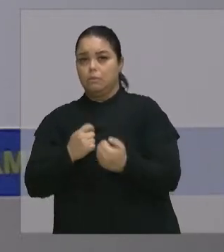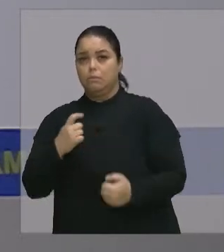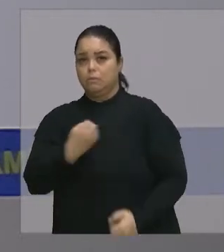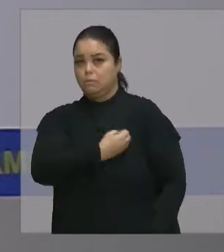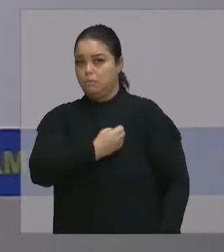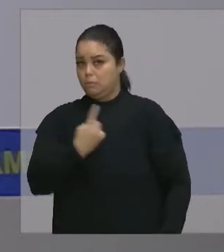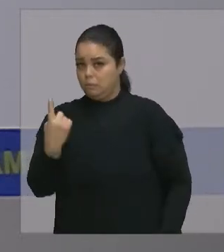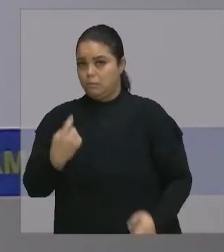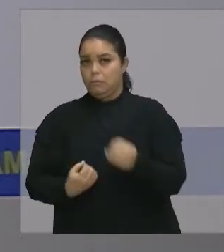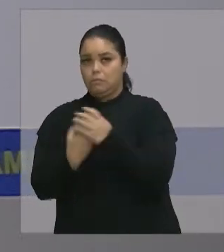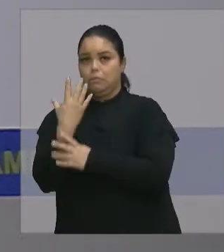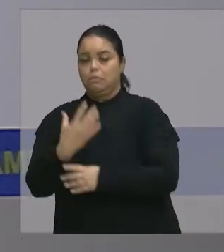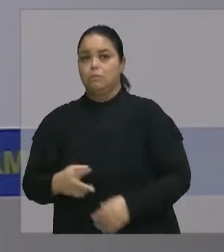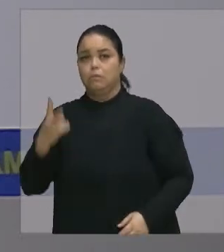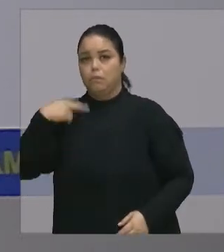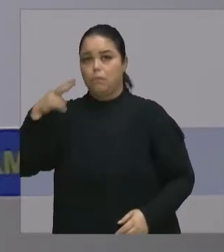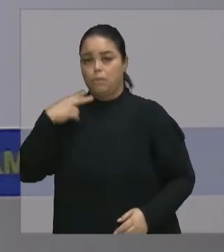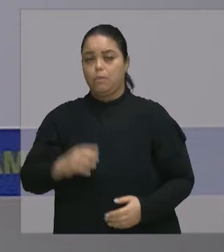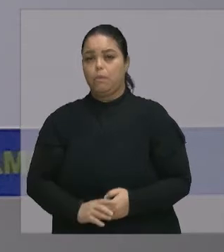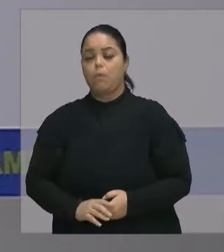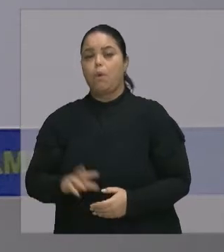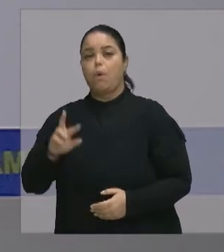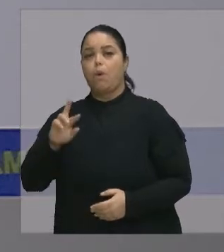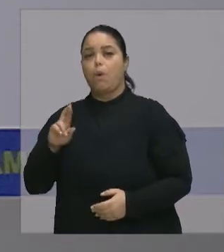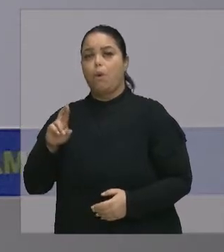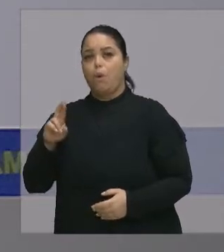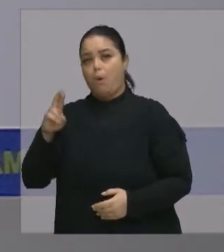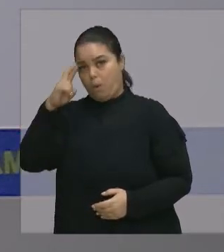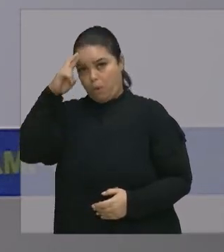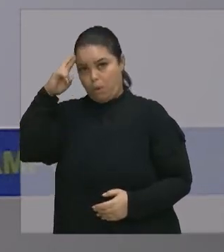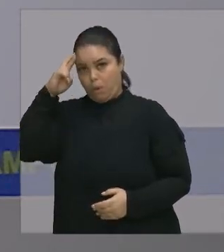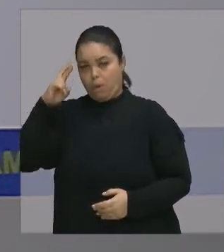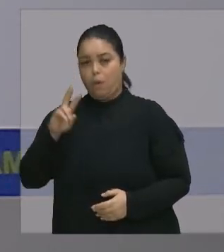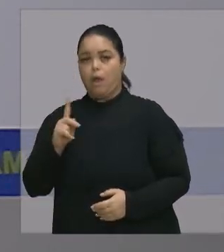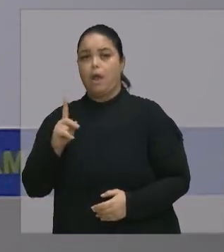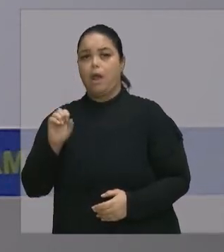de autoria do vereador Roberto do Eleven, ao processo